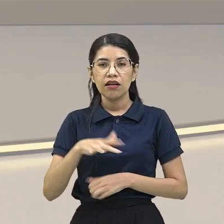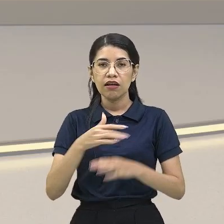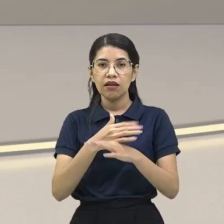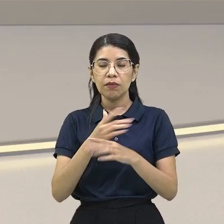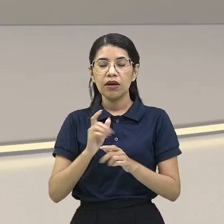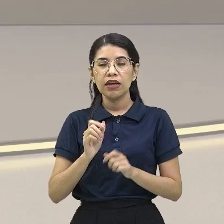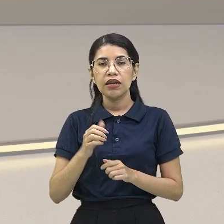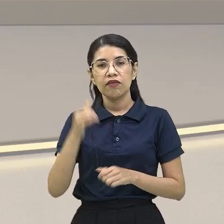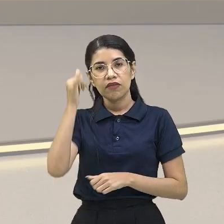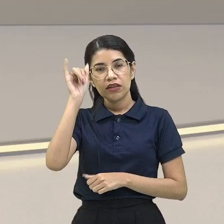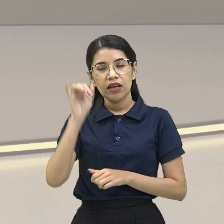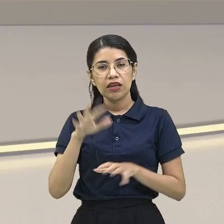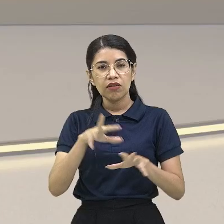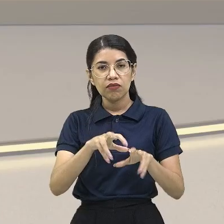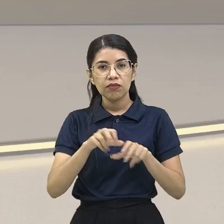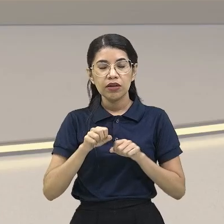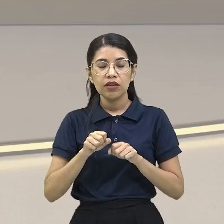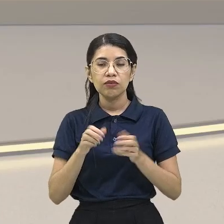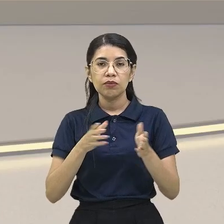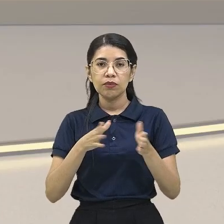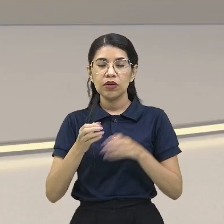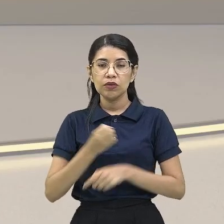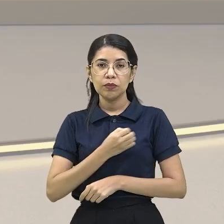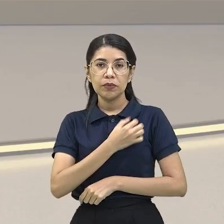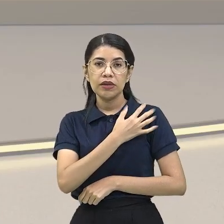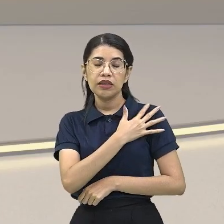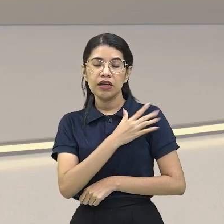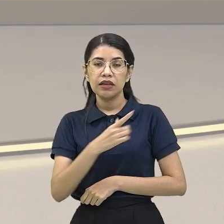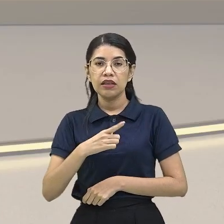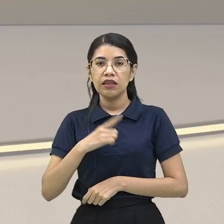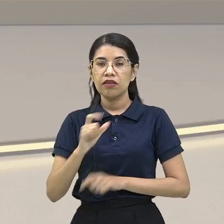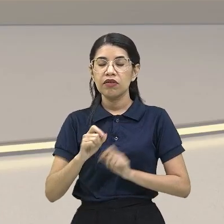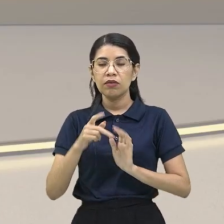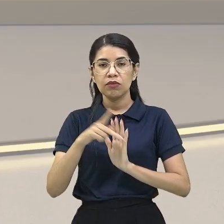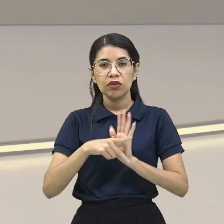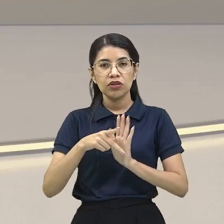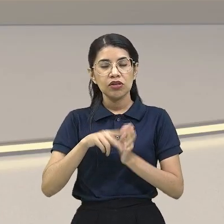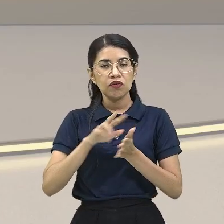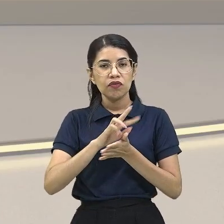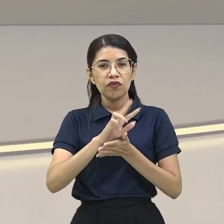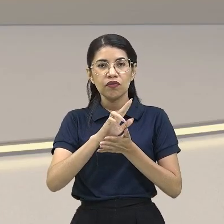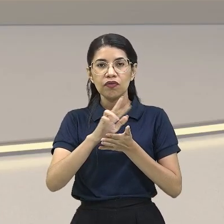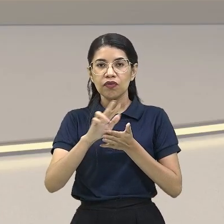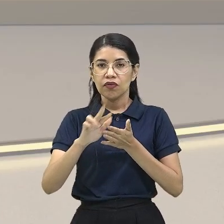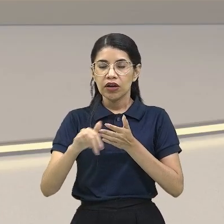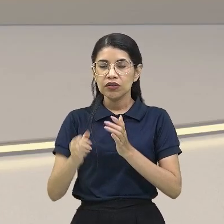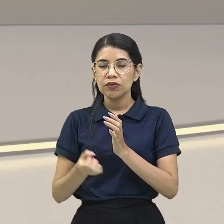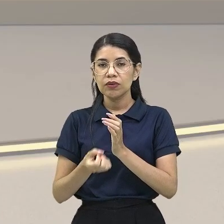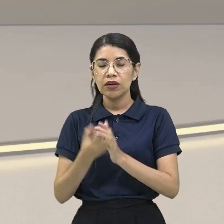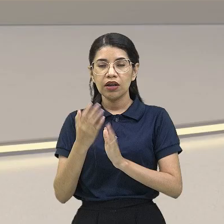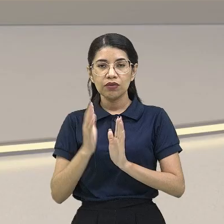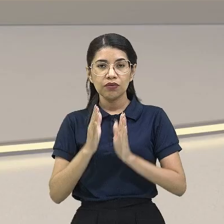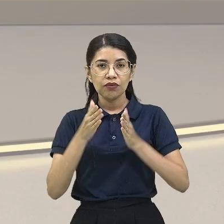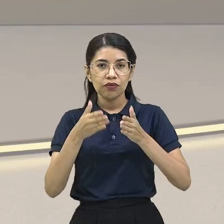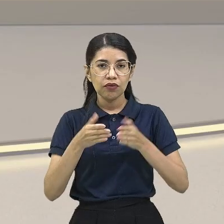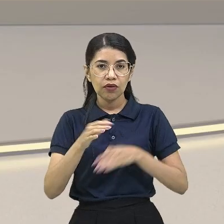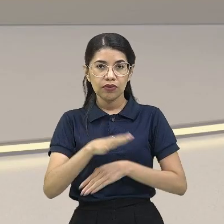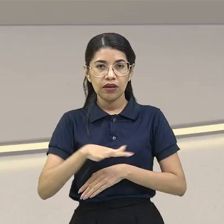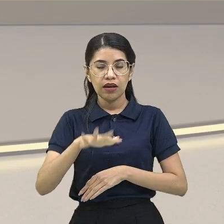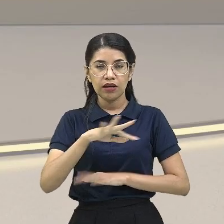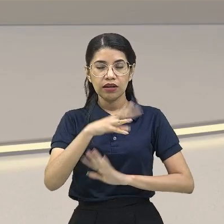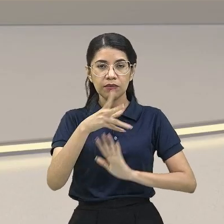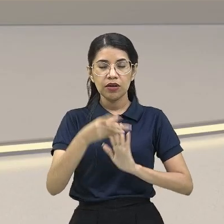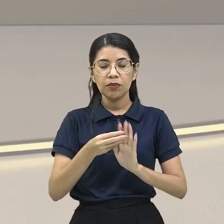justamente durante o período militar, onde nós vamos ter grandes projetos, tá, diretamente pensados para a região amazônica, com